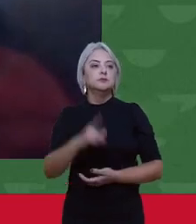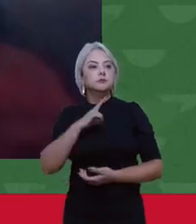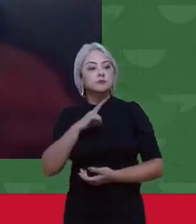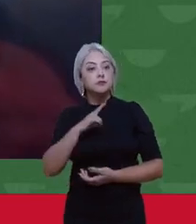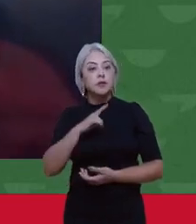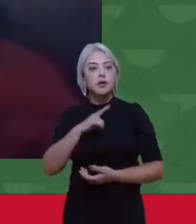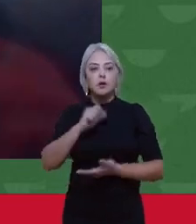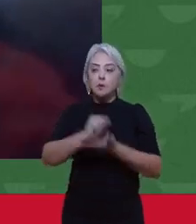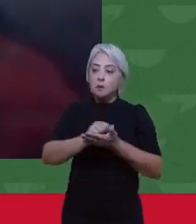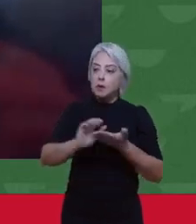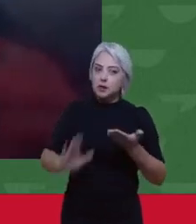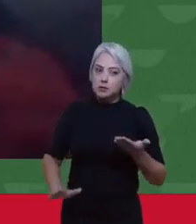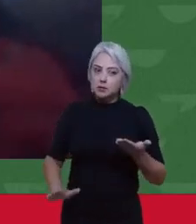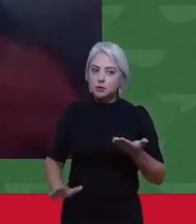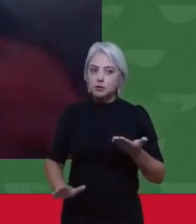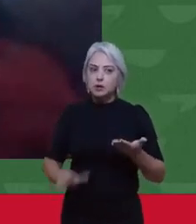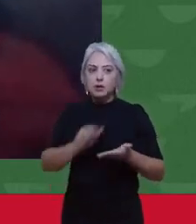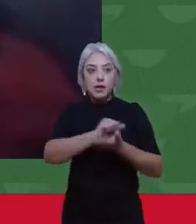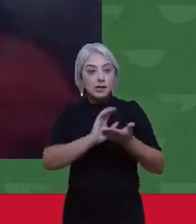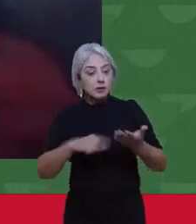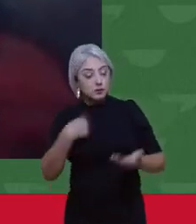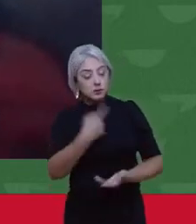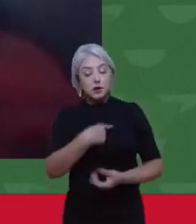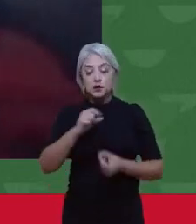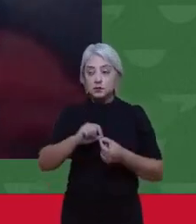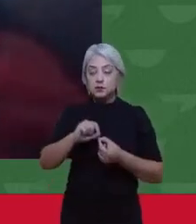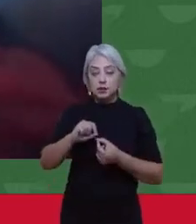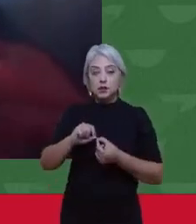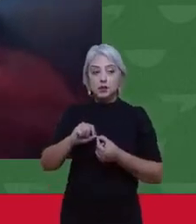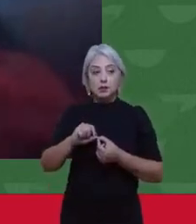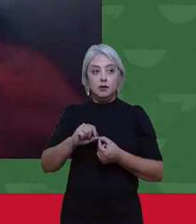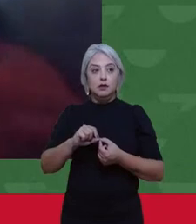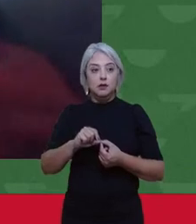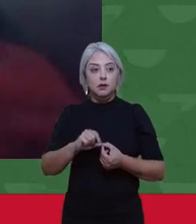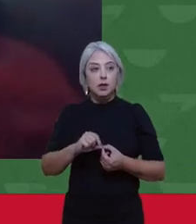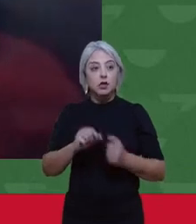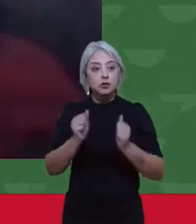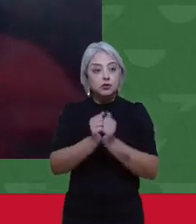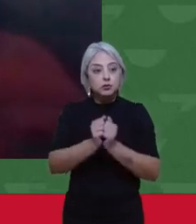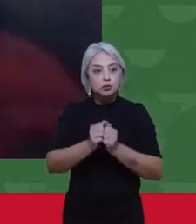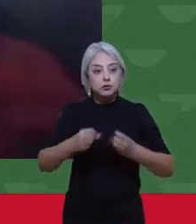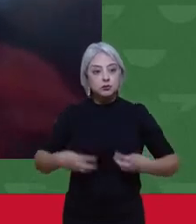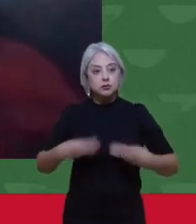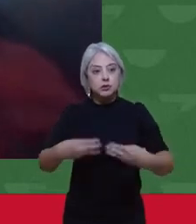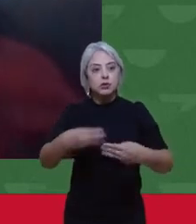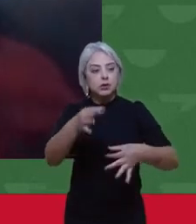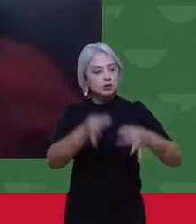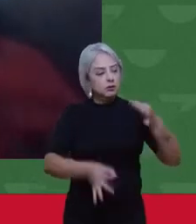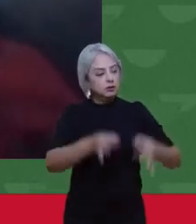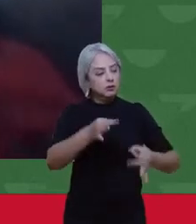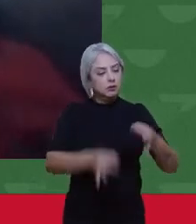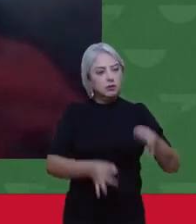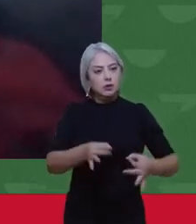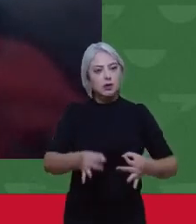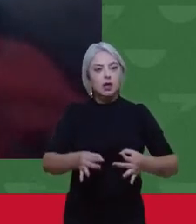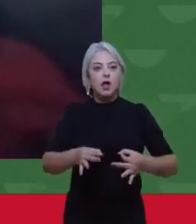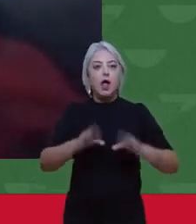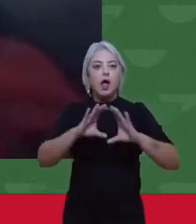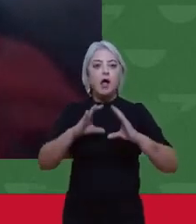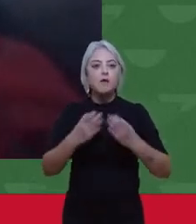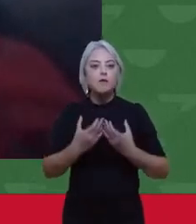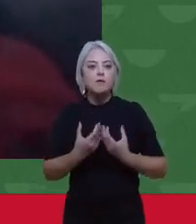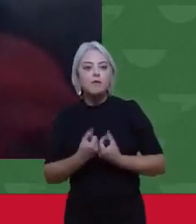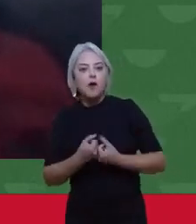existir uma ação. E as ações que nós fizemos foram, com o Ministério da Justiça, nós fizemos a formação